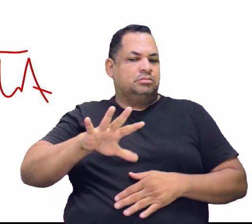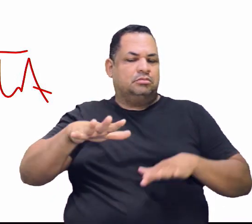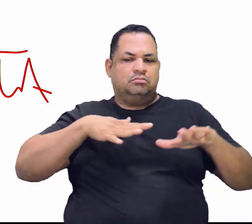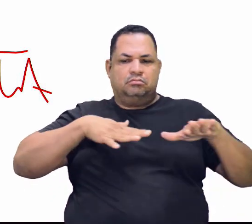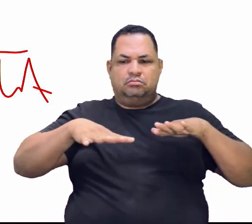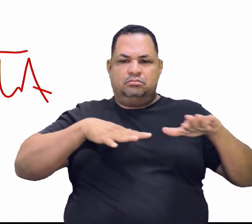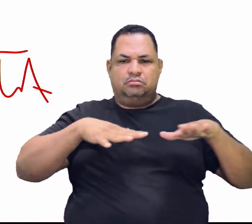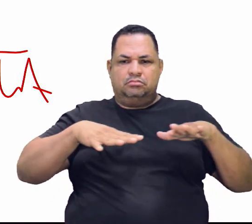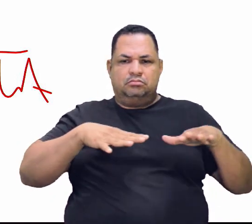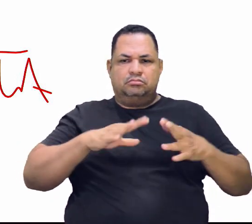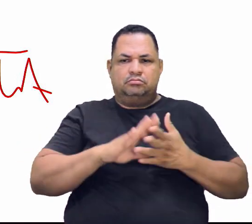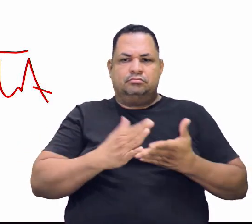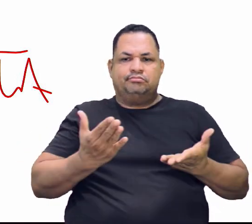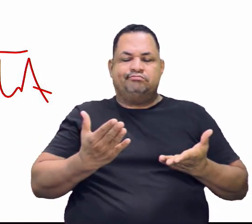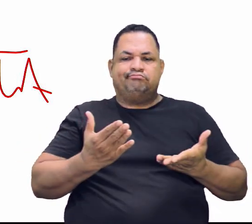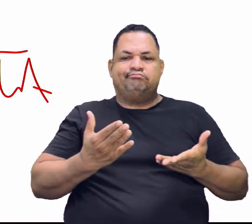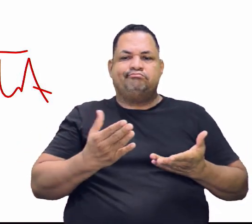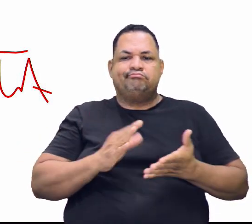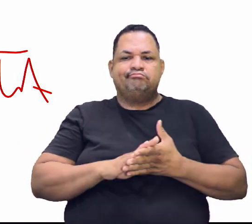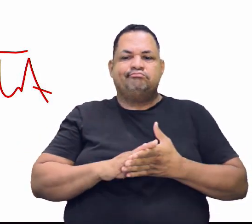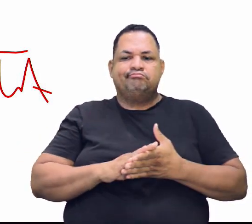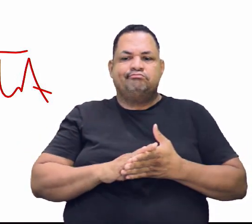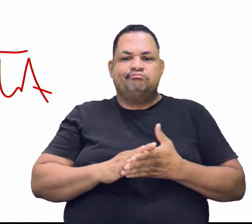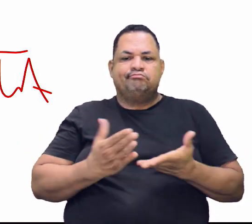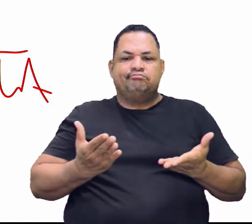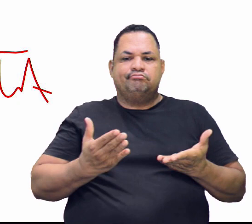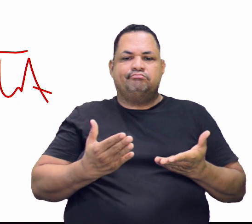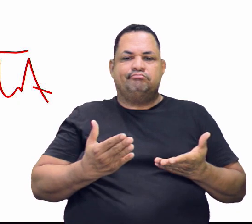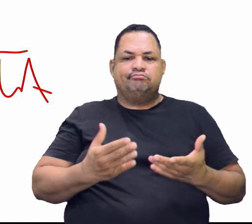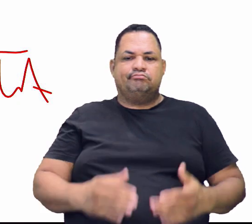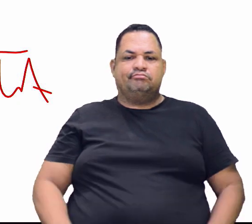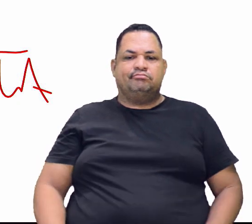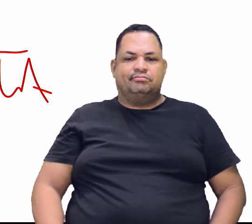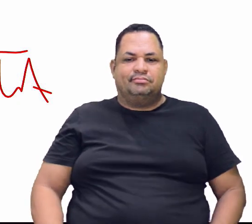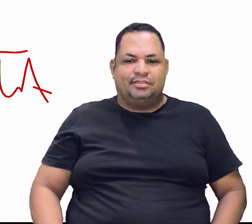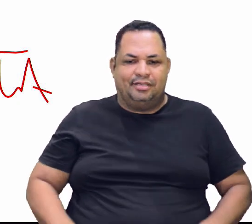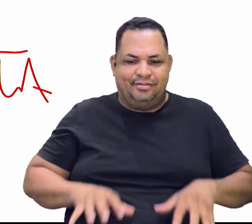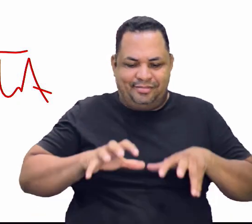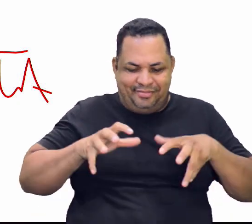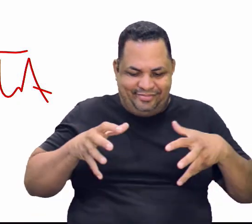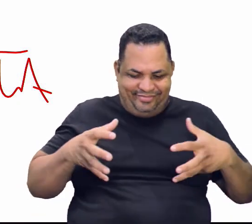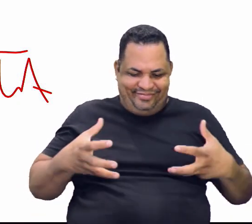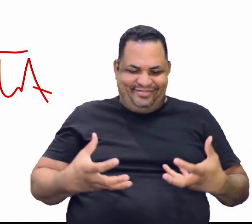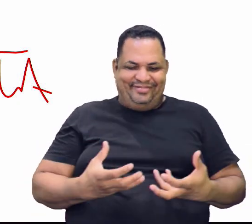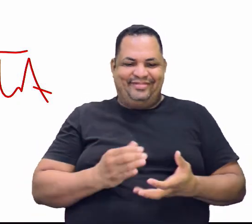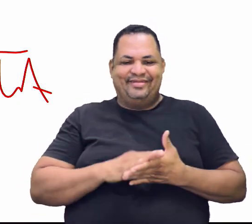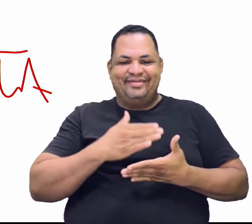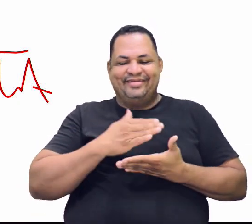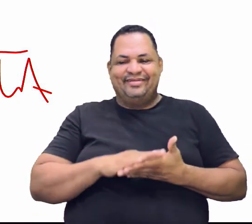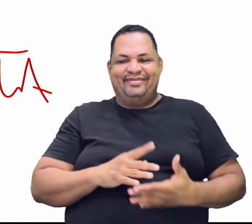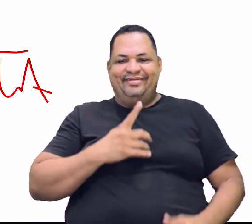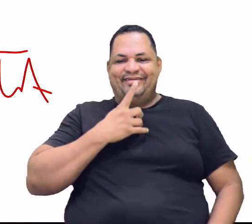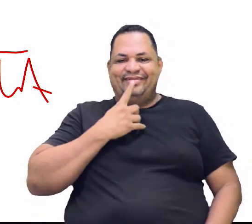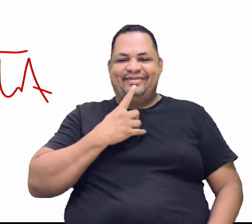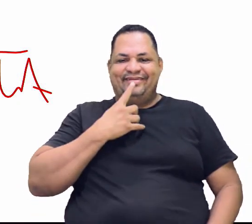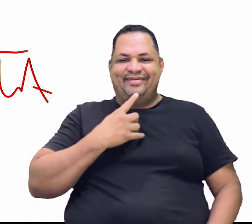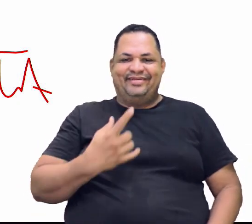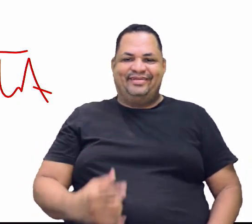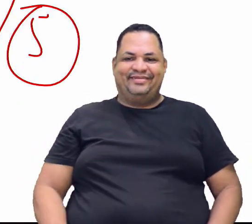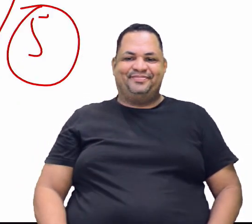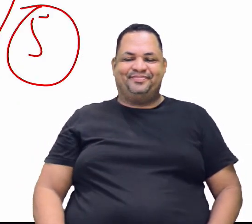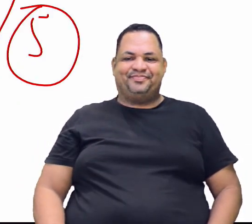do movimento, ele é uma melancia, né, Sâmio? É uma